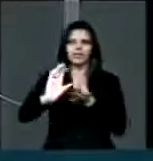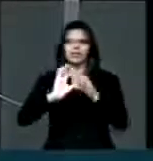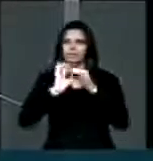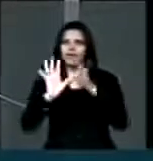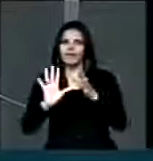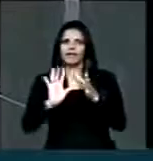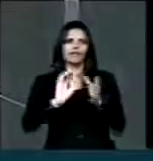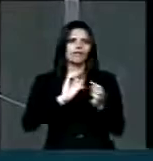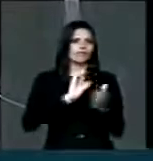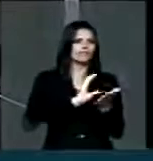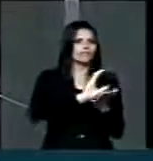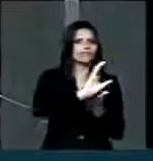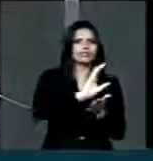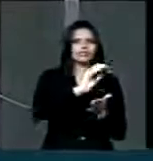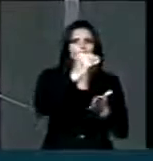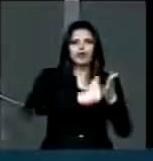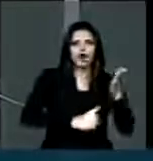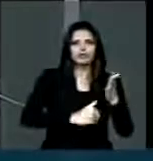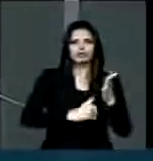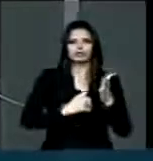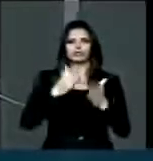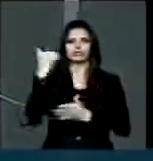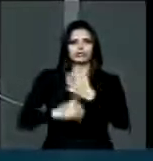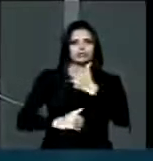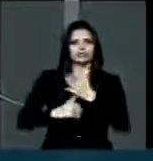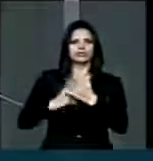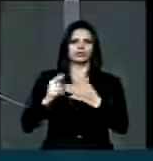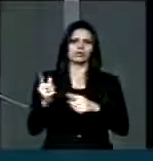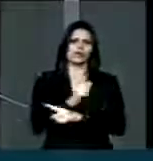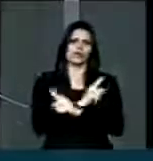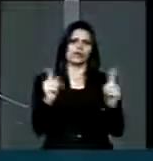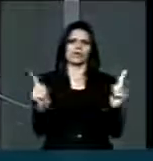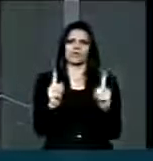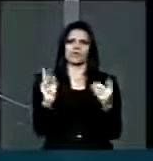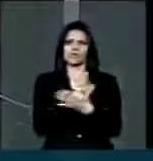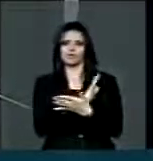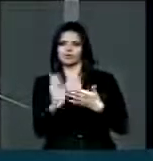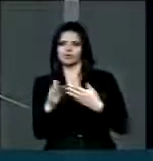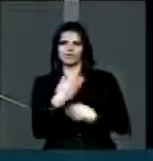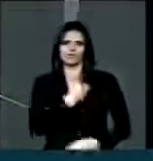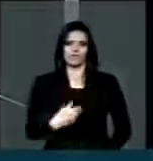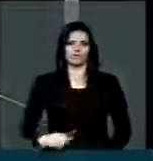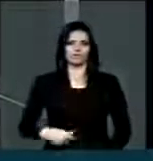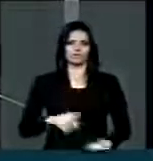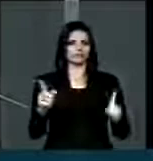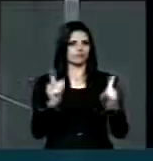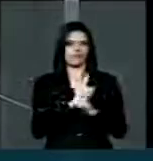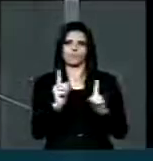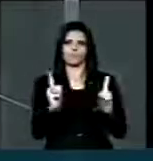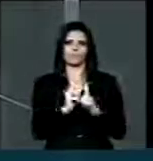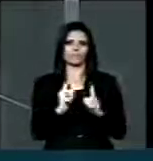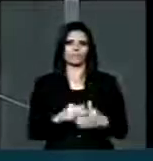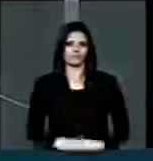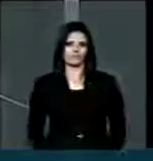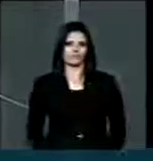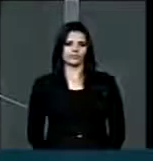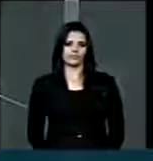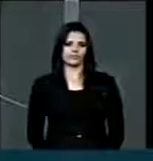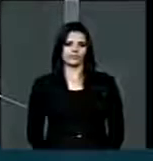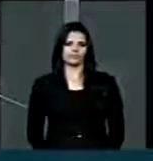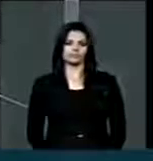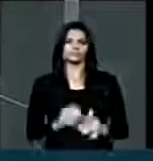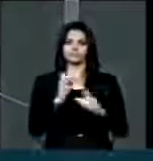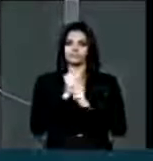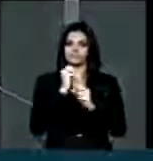o corte dado a determinadas coisas do governo e quando se trata